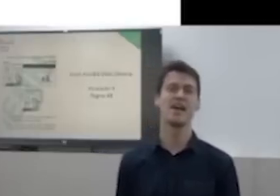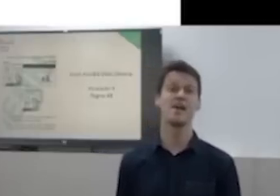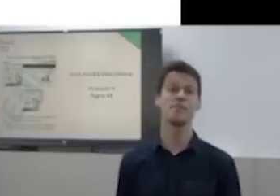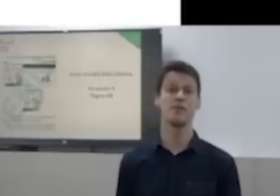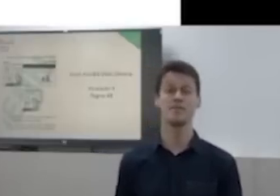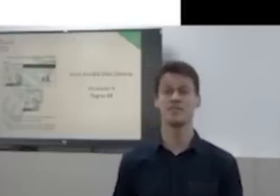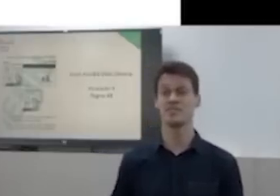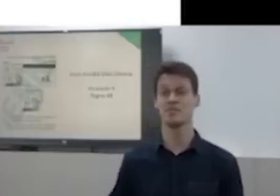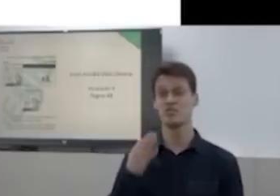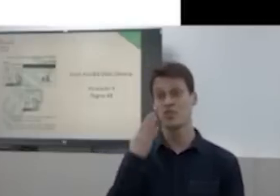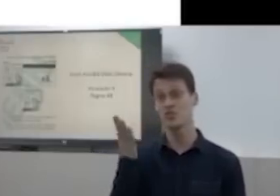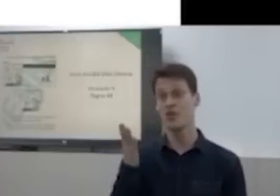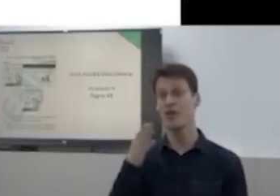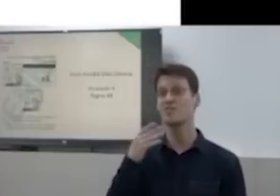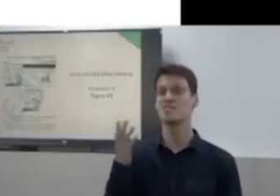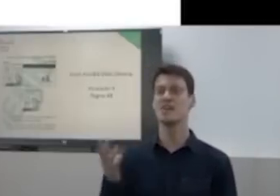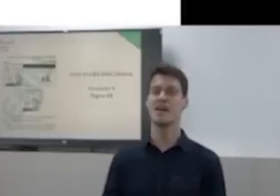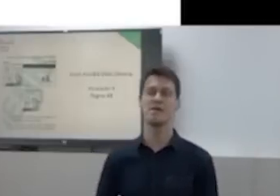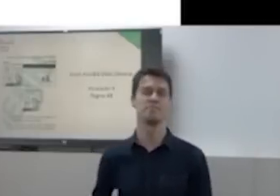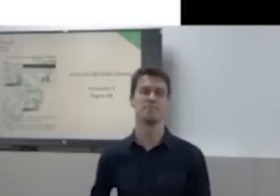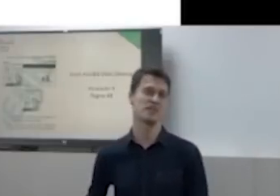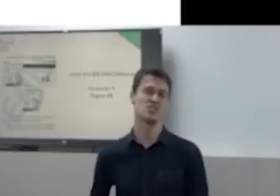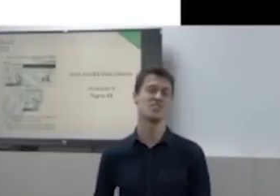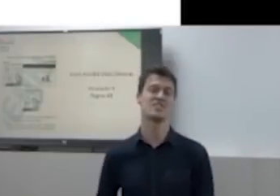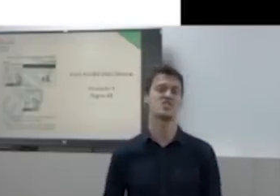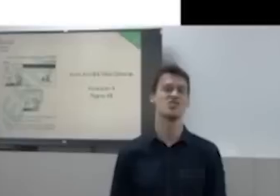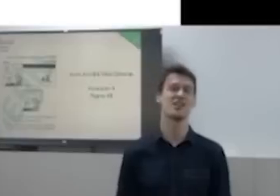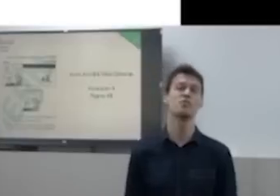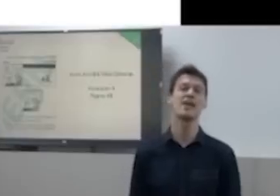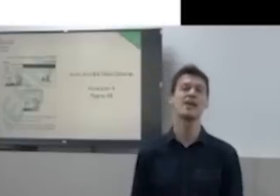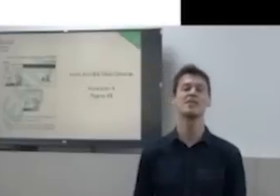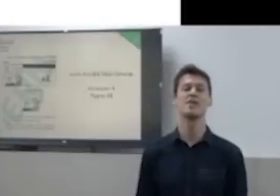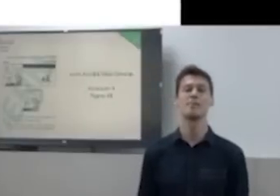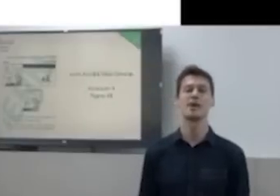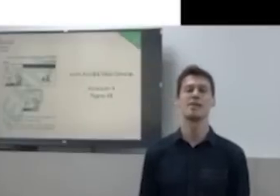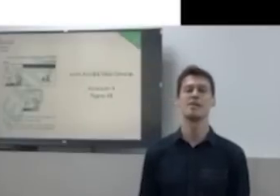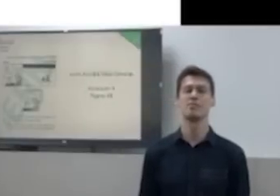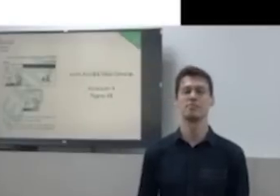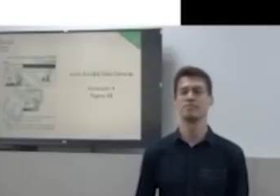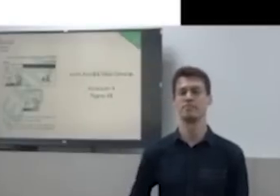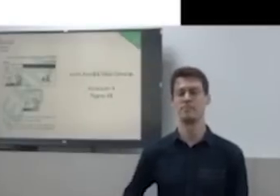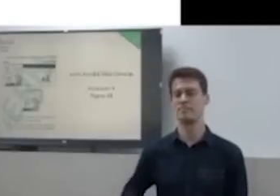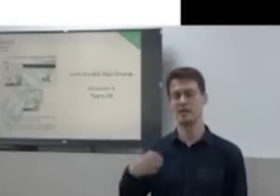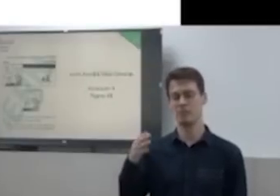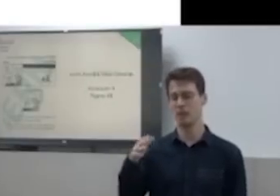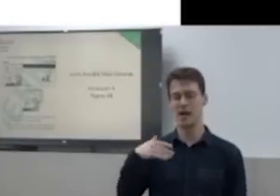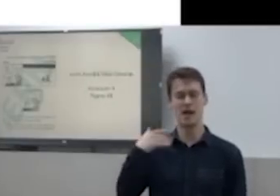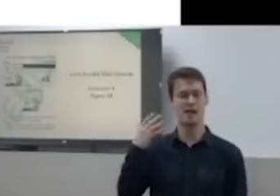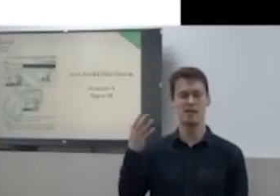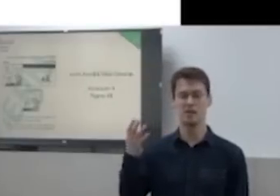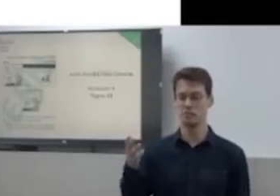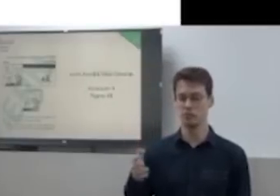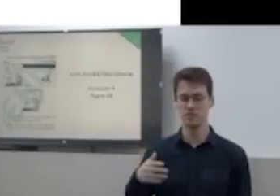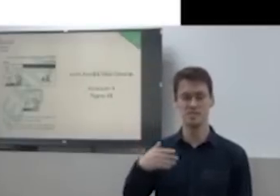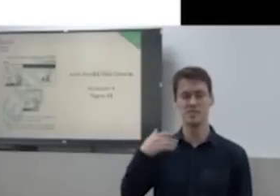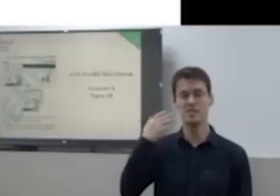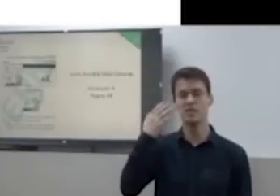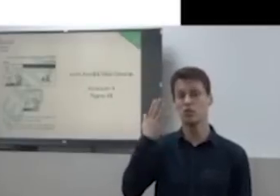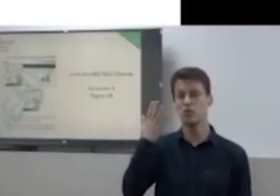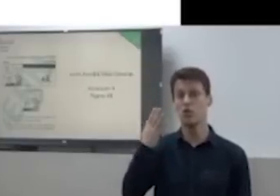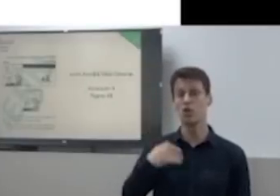visualizar, tratar problemas que nós temos nos nossos olhos, caso a gente não esteja enxergando bem, para